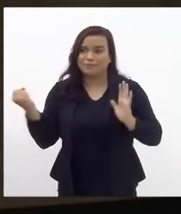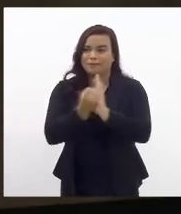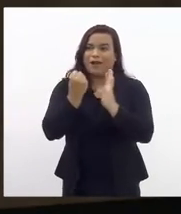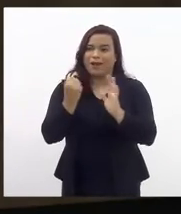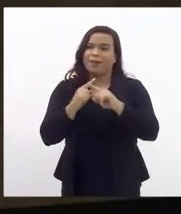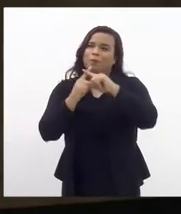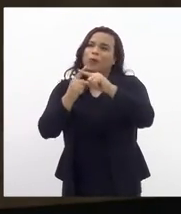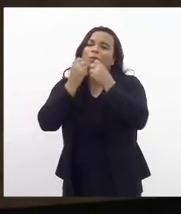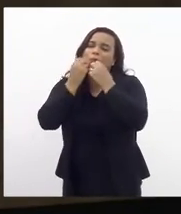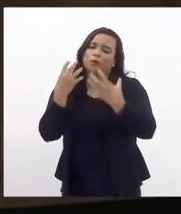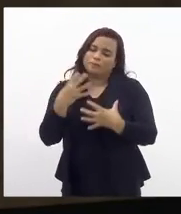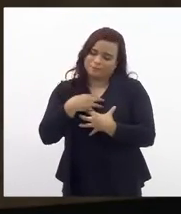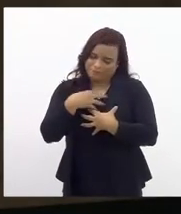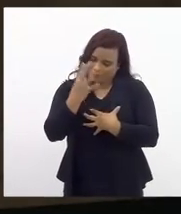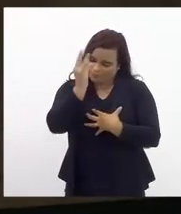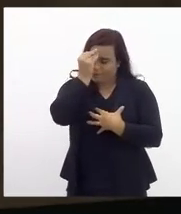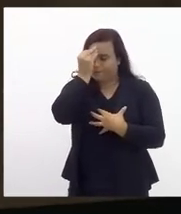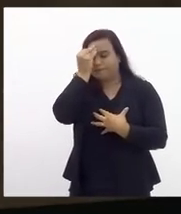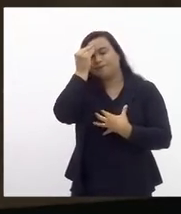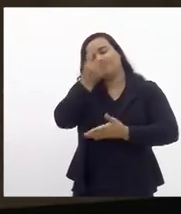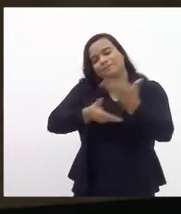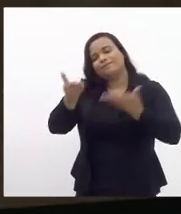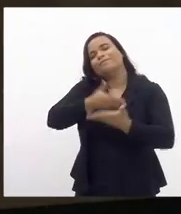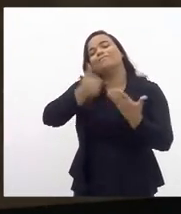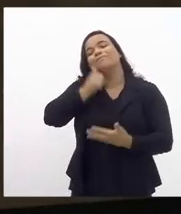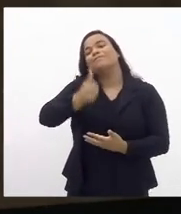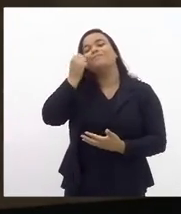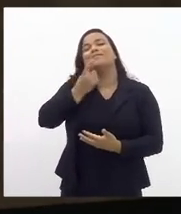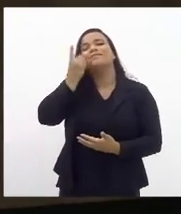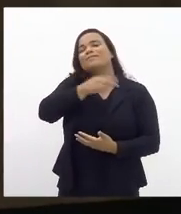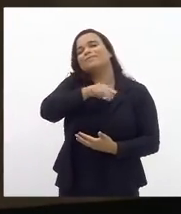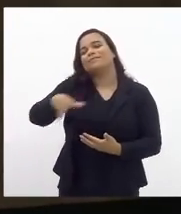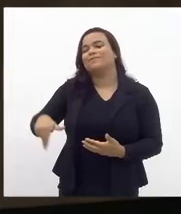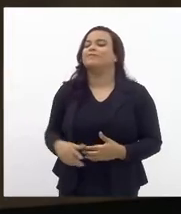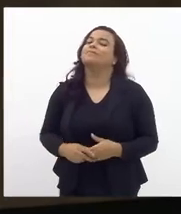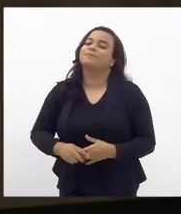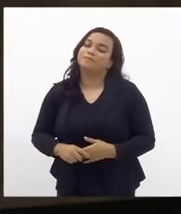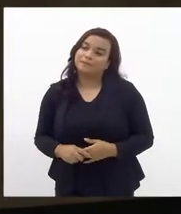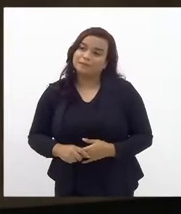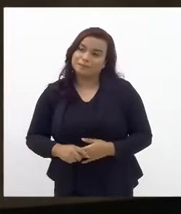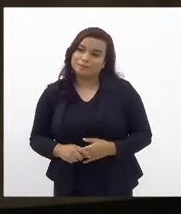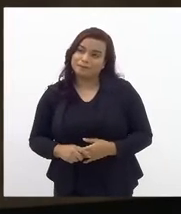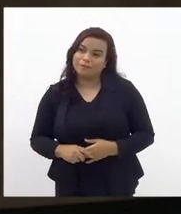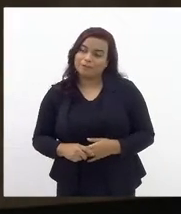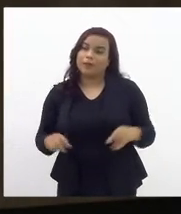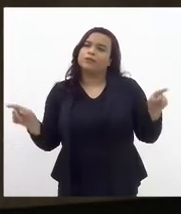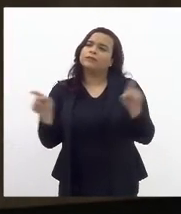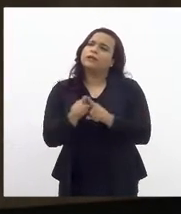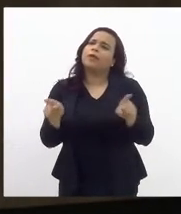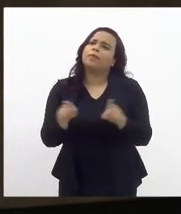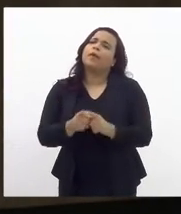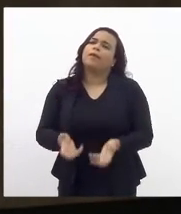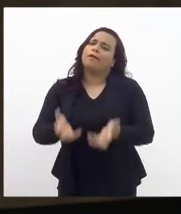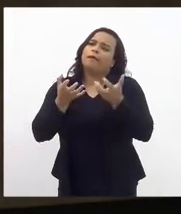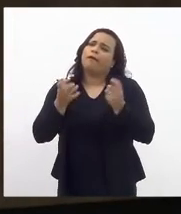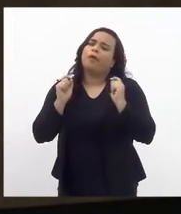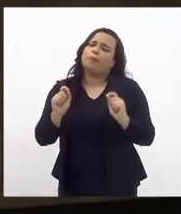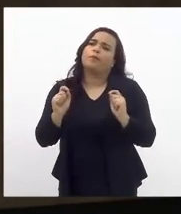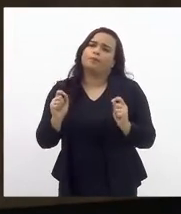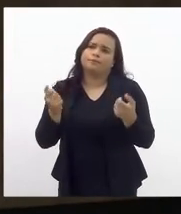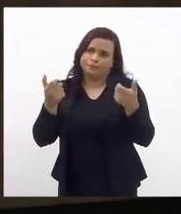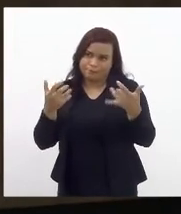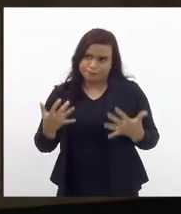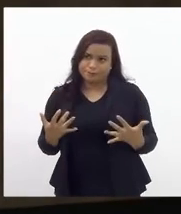positiva da minha convivência com mulheres deputadas neste plenário. Mas eu queria também, deputada Tia Ju, fazer